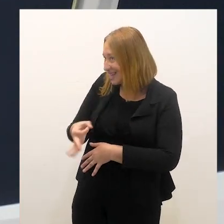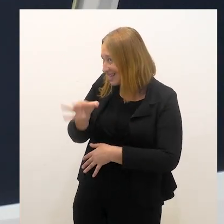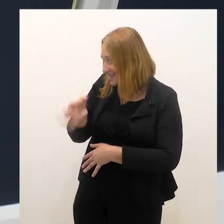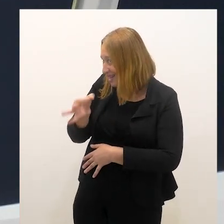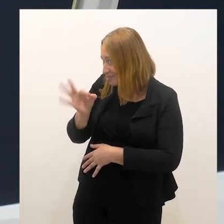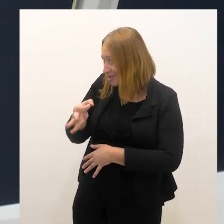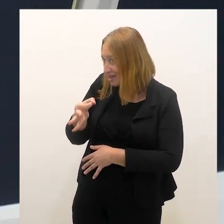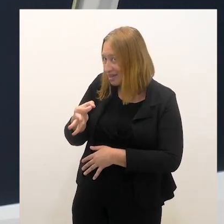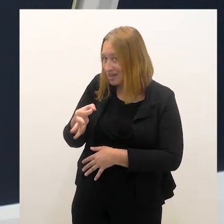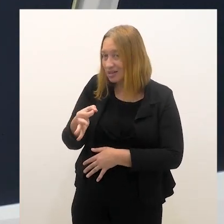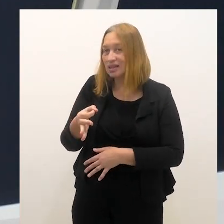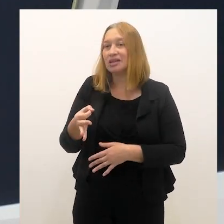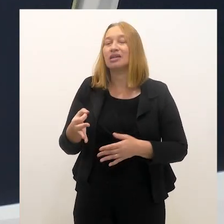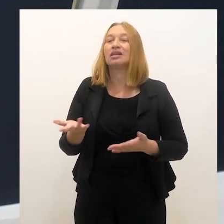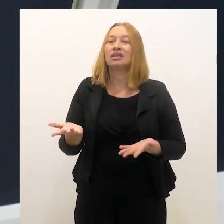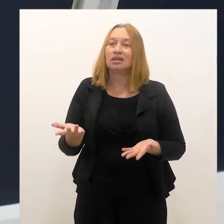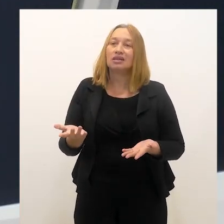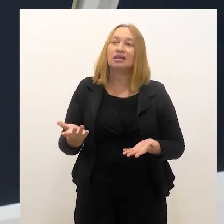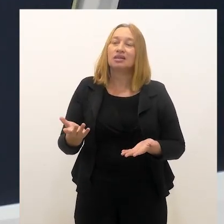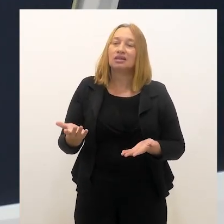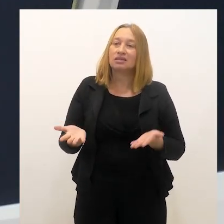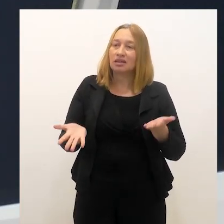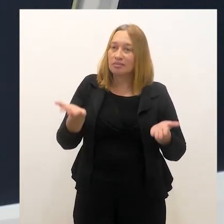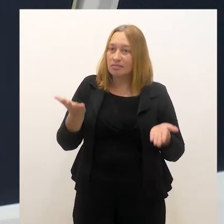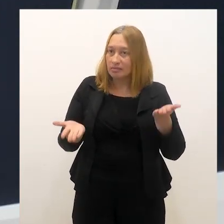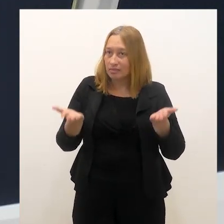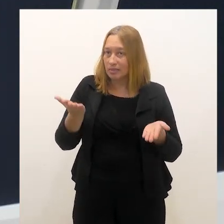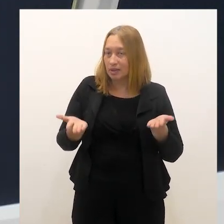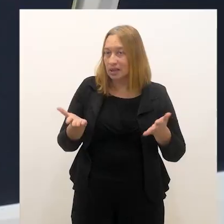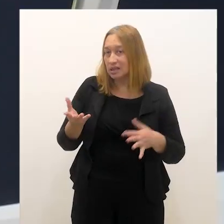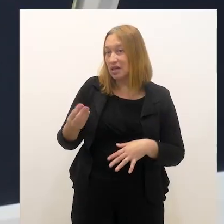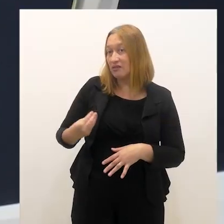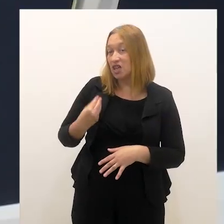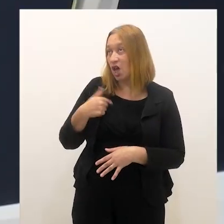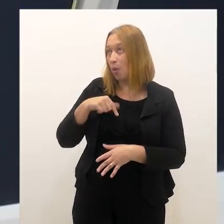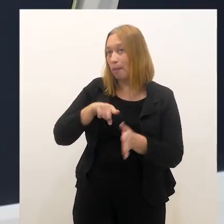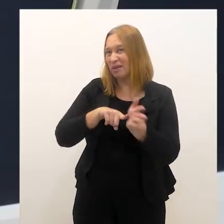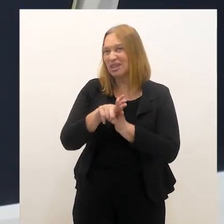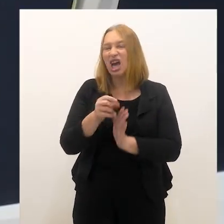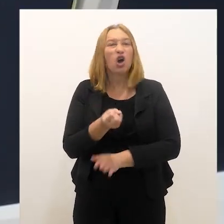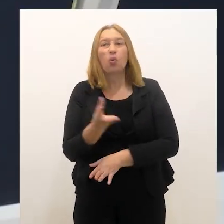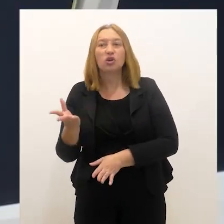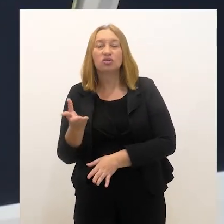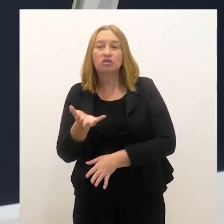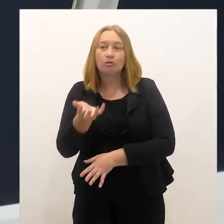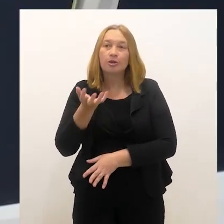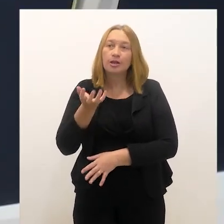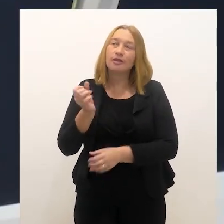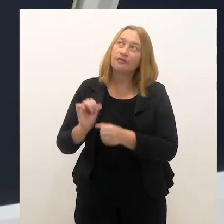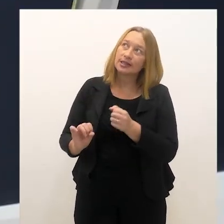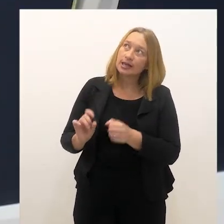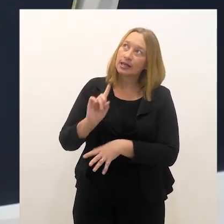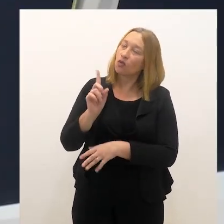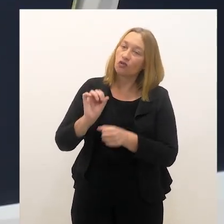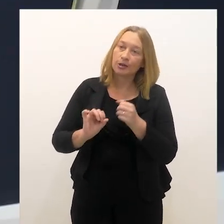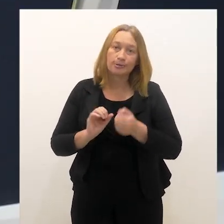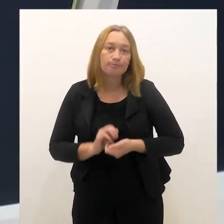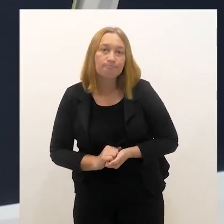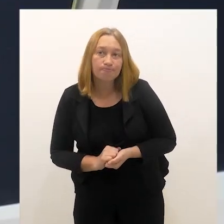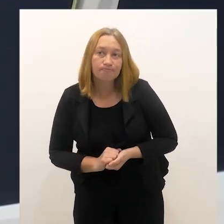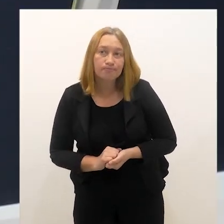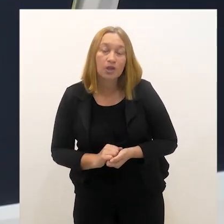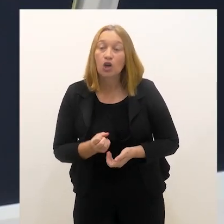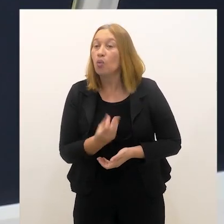E aí, no balanço lá da vida, eu vou me perguntar, caramba, quantas coisas eu queria ter feito e não